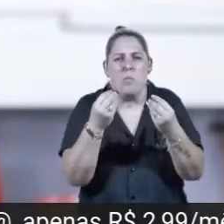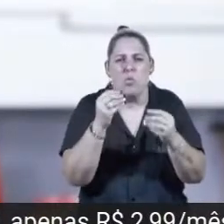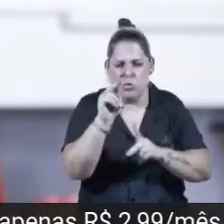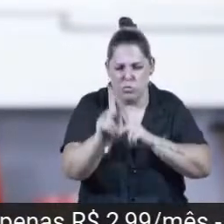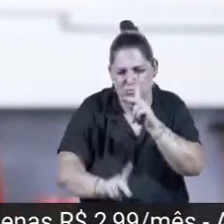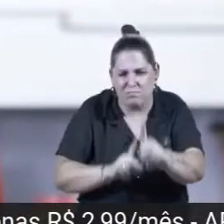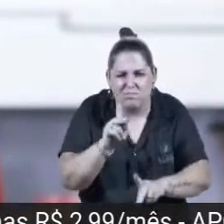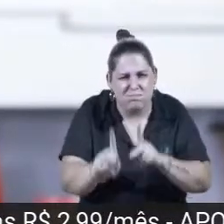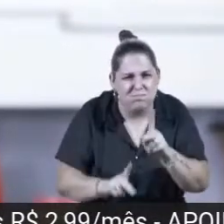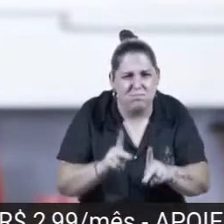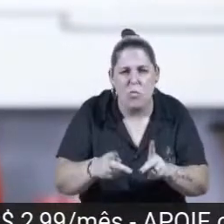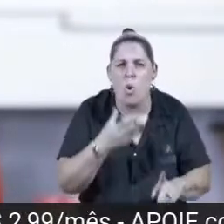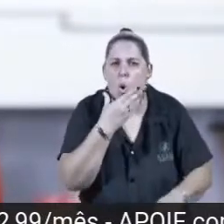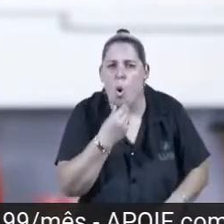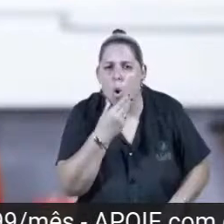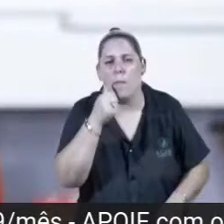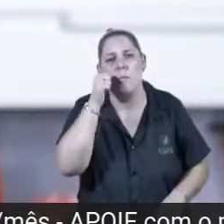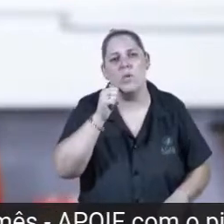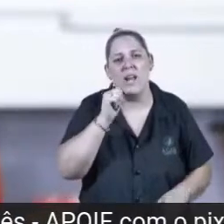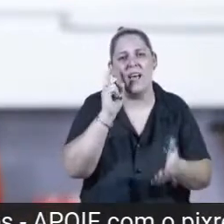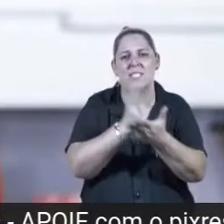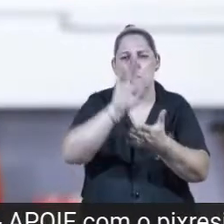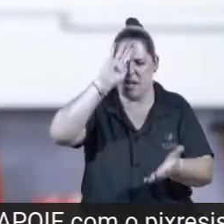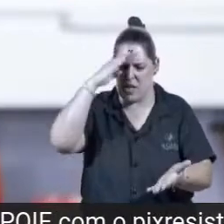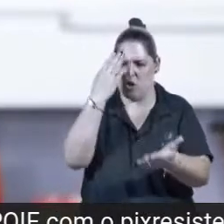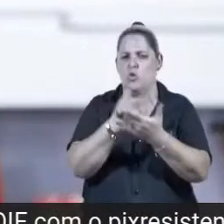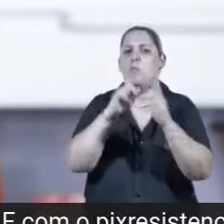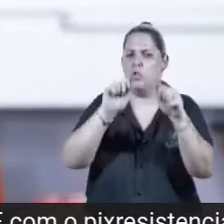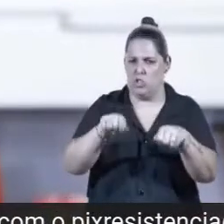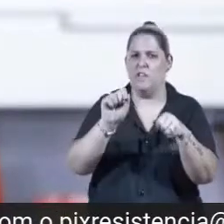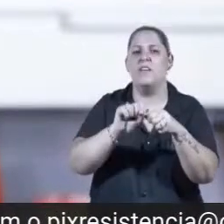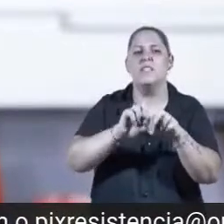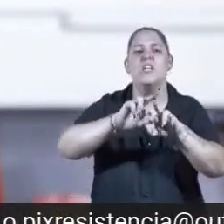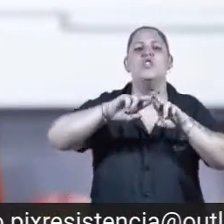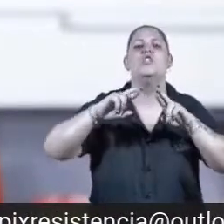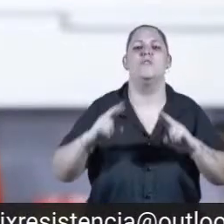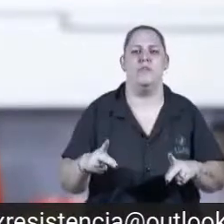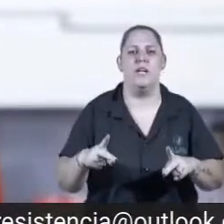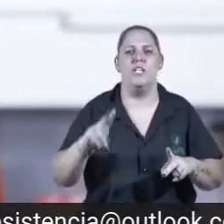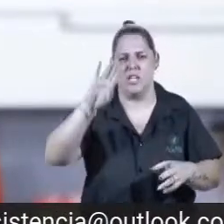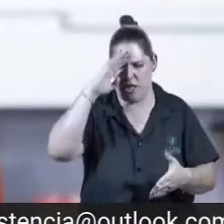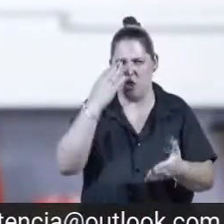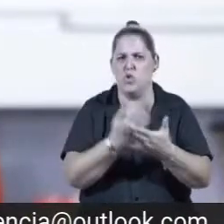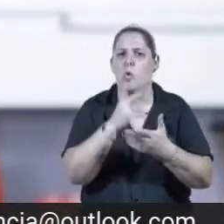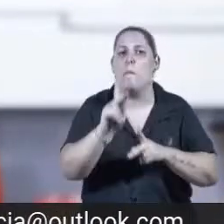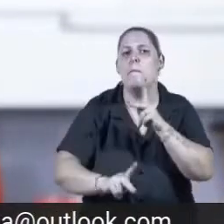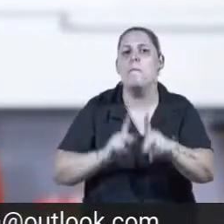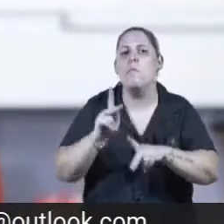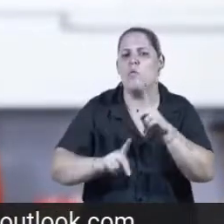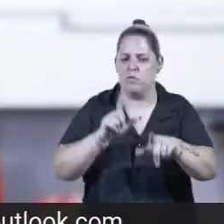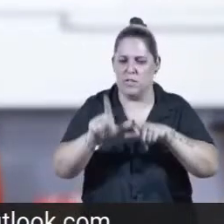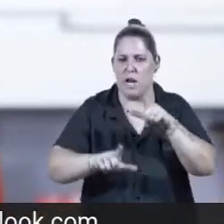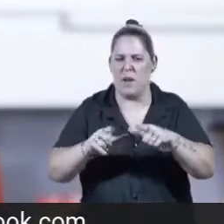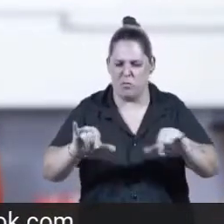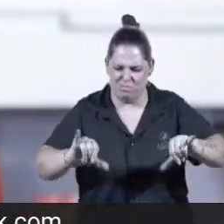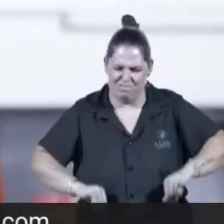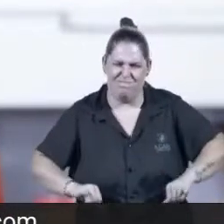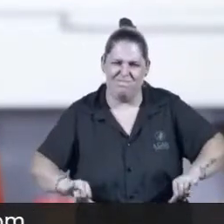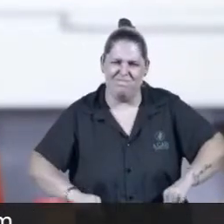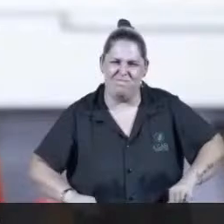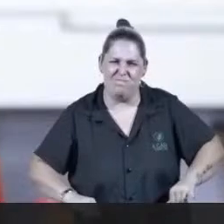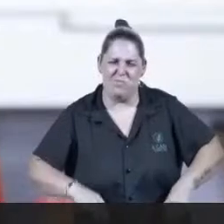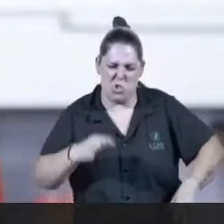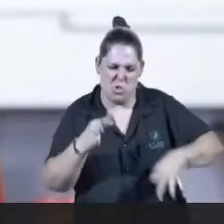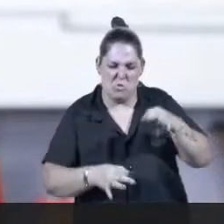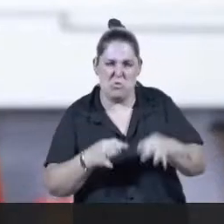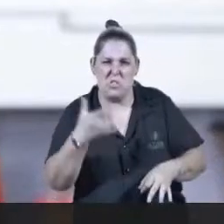e mulheres que sempre acreditaram que era possível fazer diferente. Sempre acreditaram que o povo trabalhador, o povo sofrido, o povo